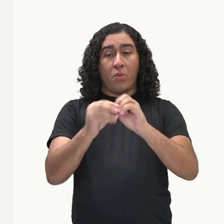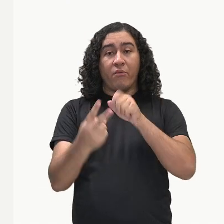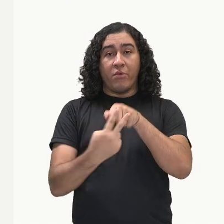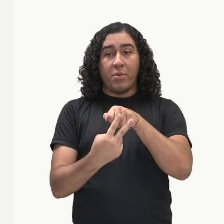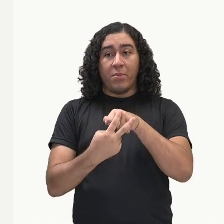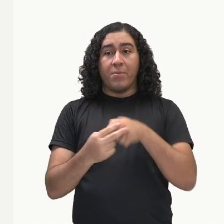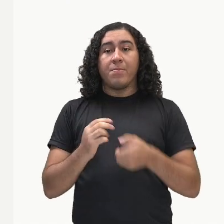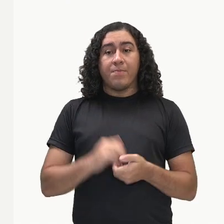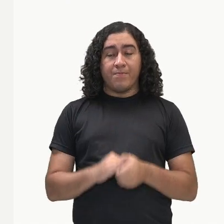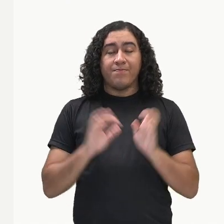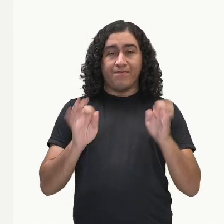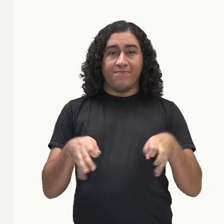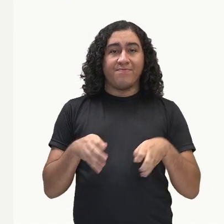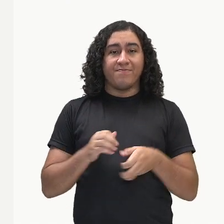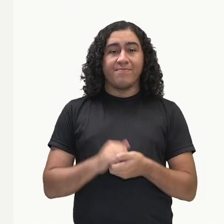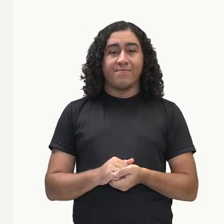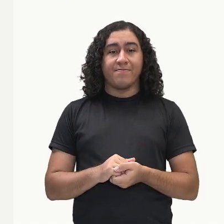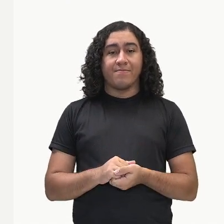be. Right?